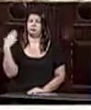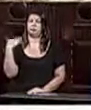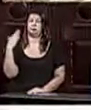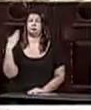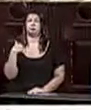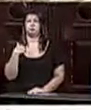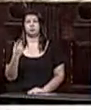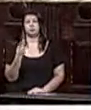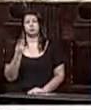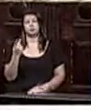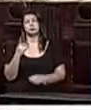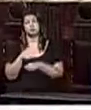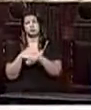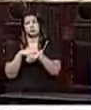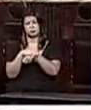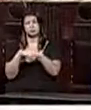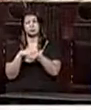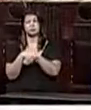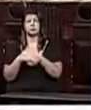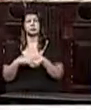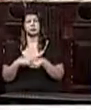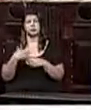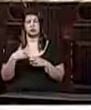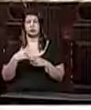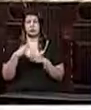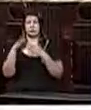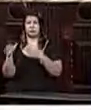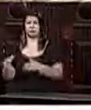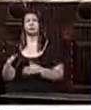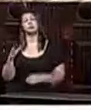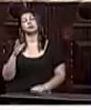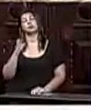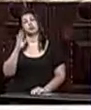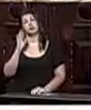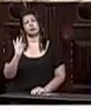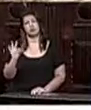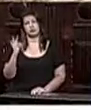Excelência, estive em Teresópolis cumprindo